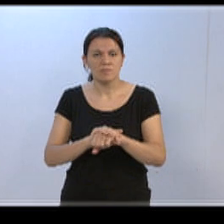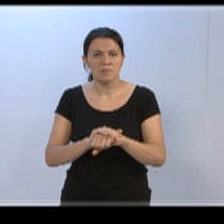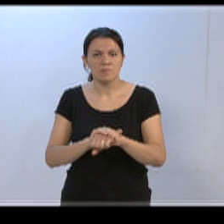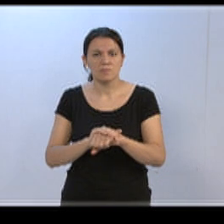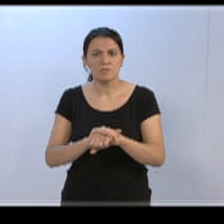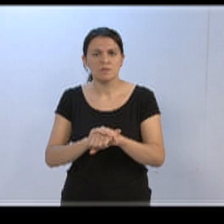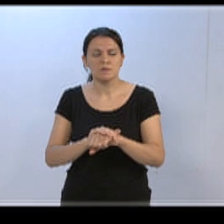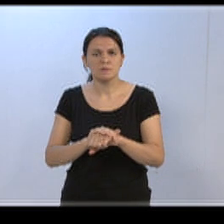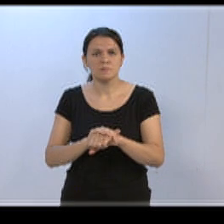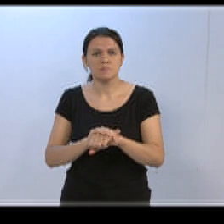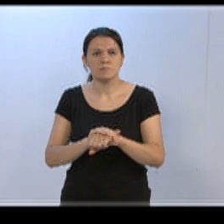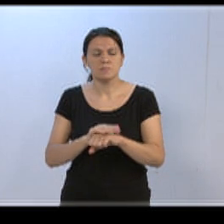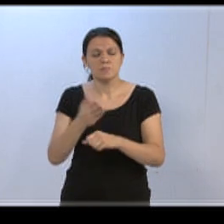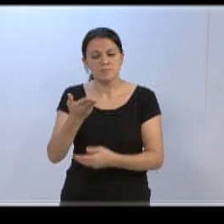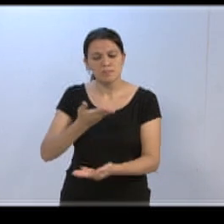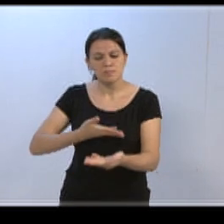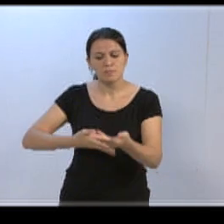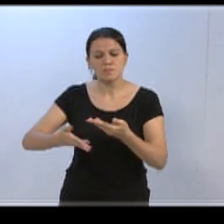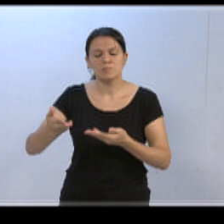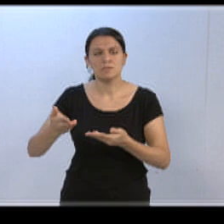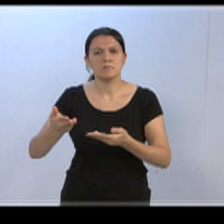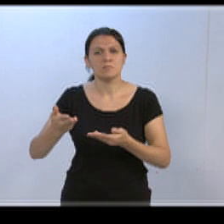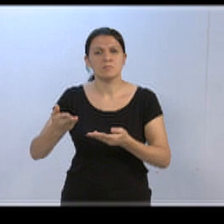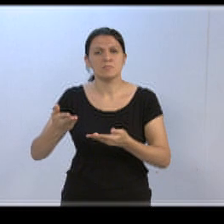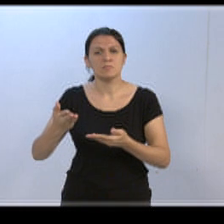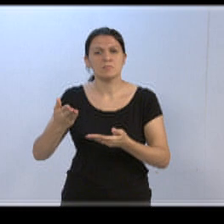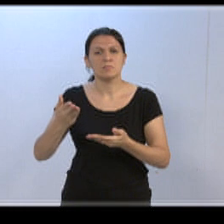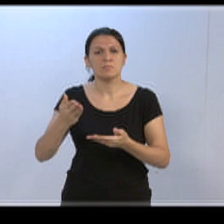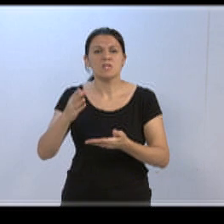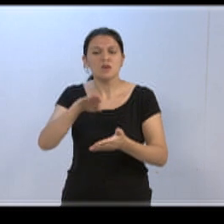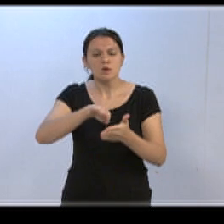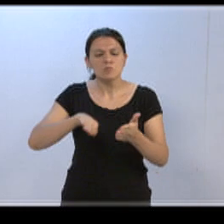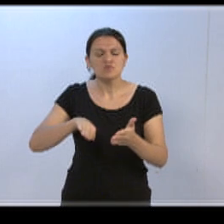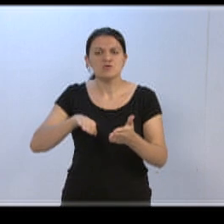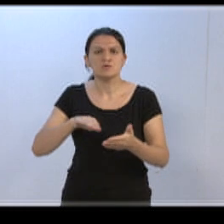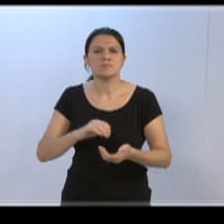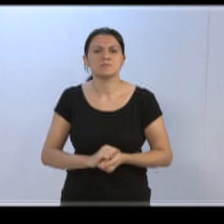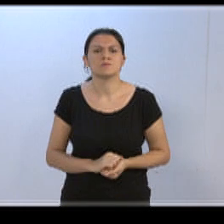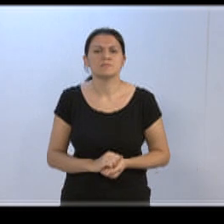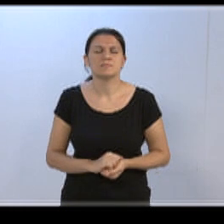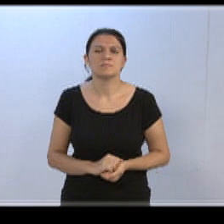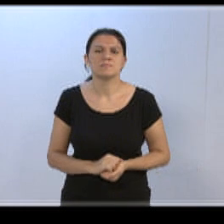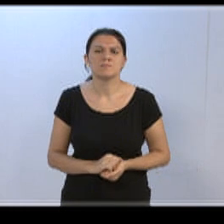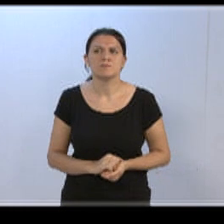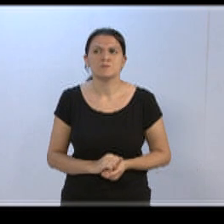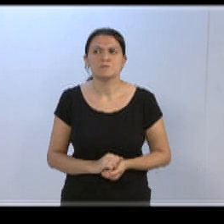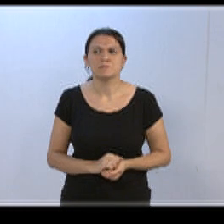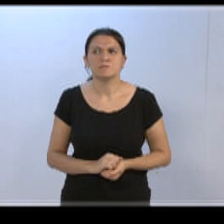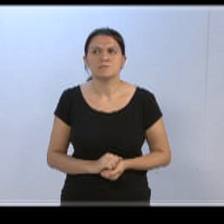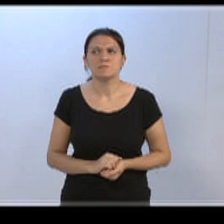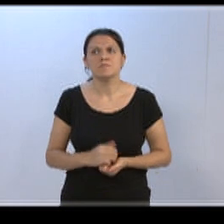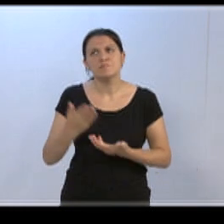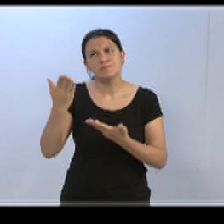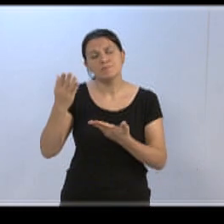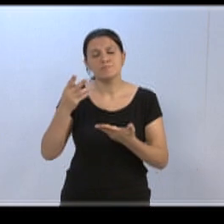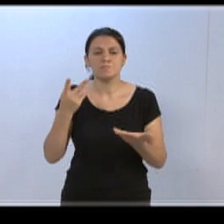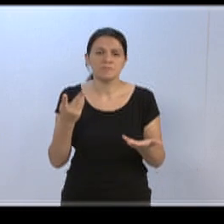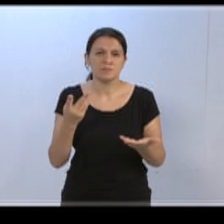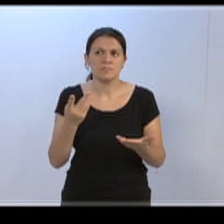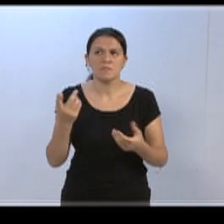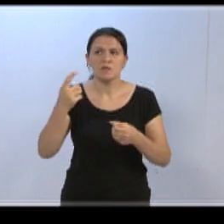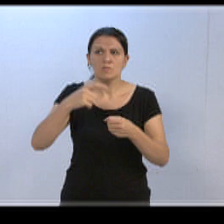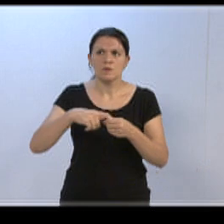a doação, a deliberação dos imóveis que eu vou retirar a queixa. Por favor, a próxima. Ali está, na verdade. Volta a